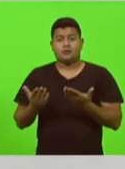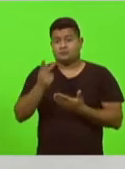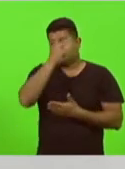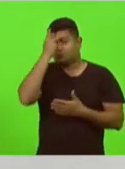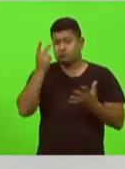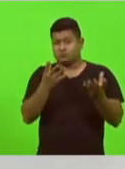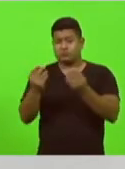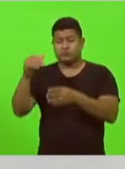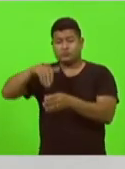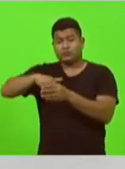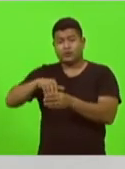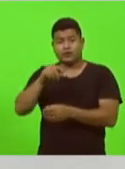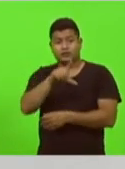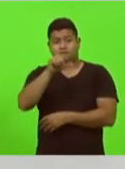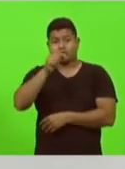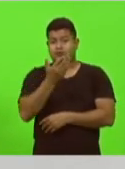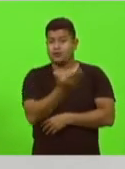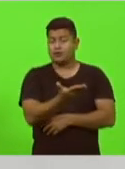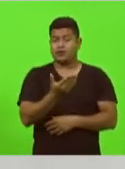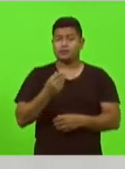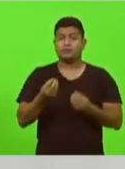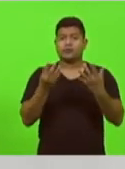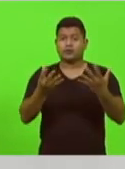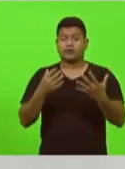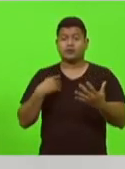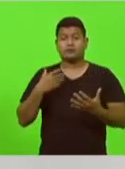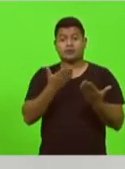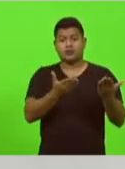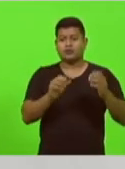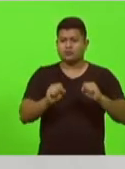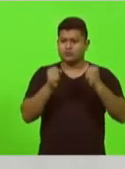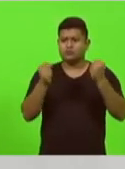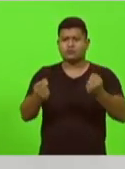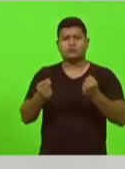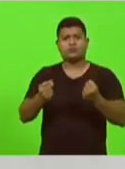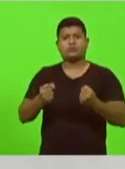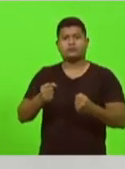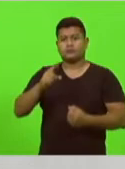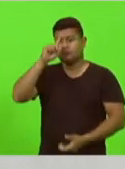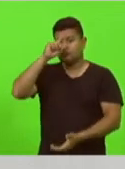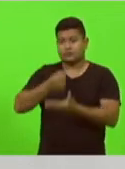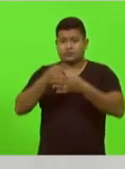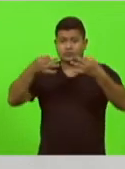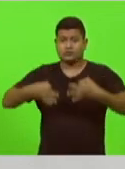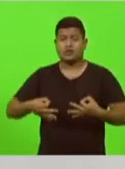baseadas em verdades e não em narrativas e mentiras de imprensa.